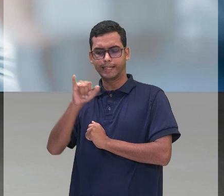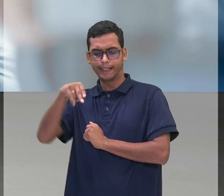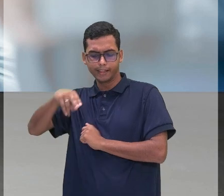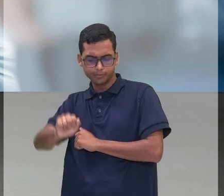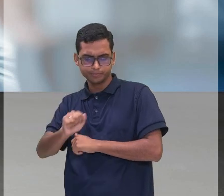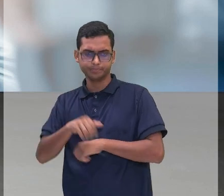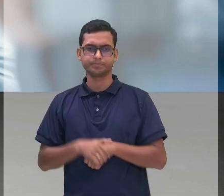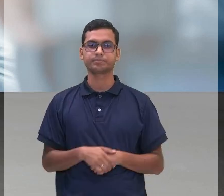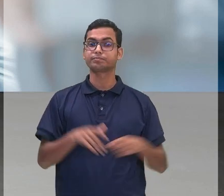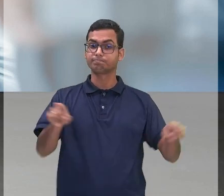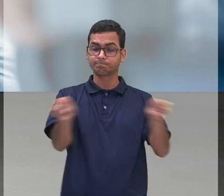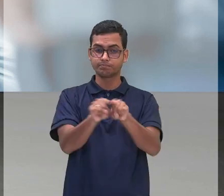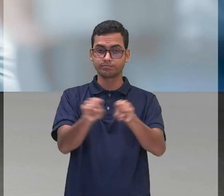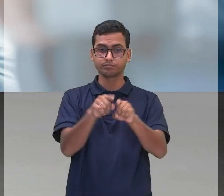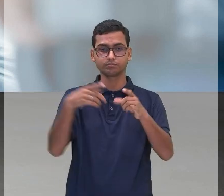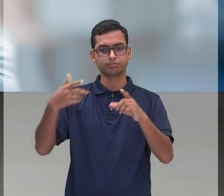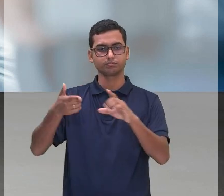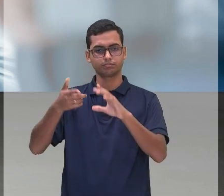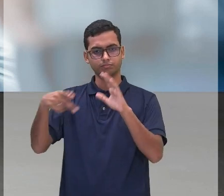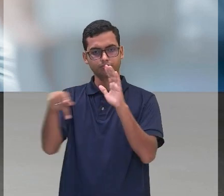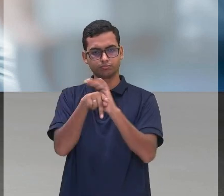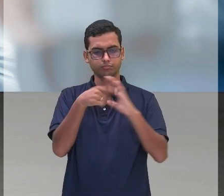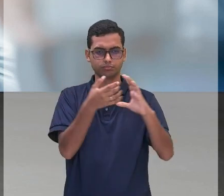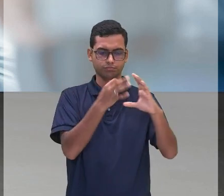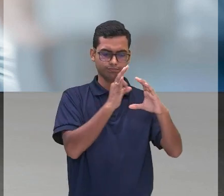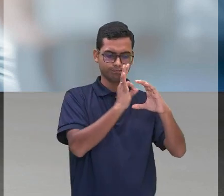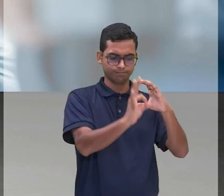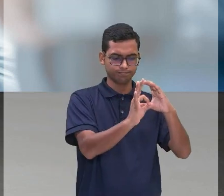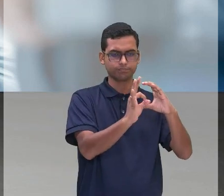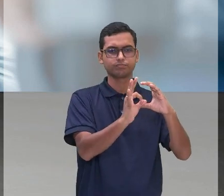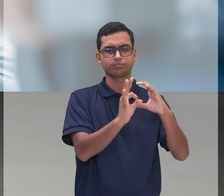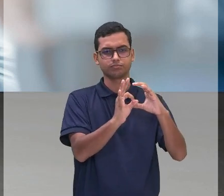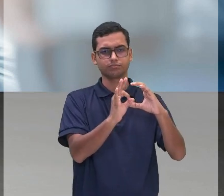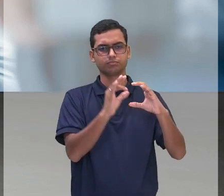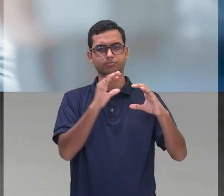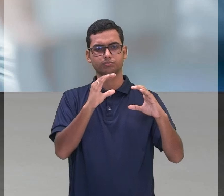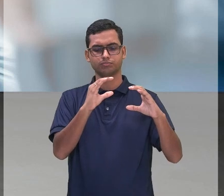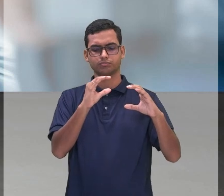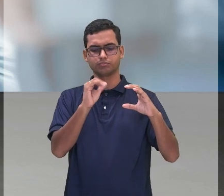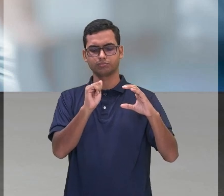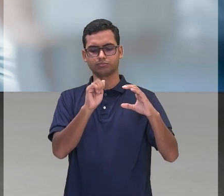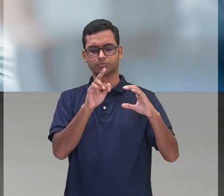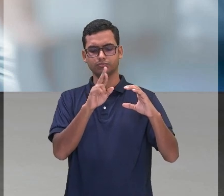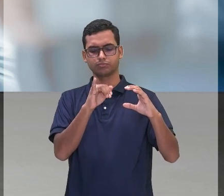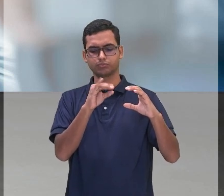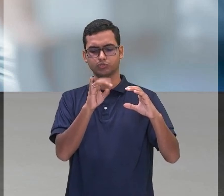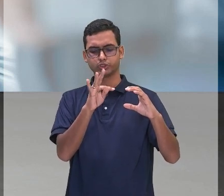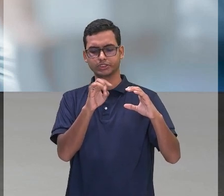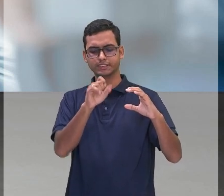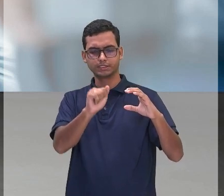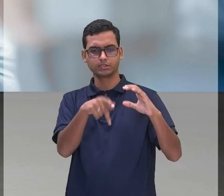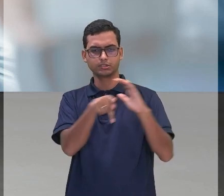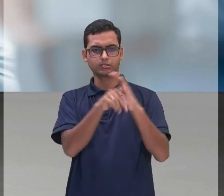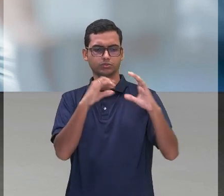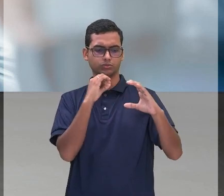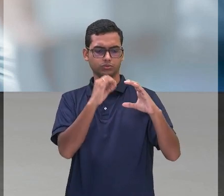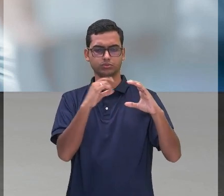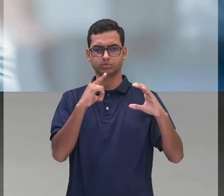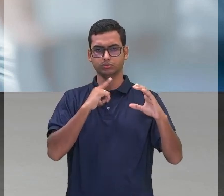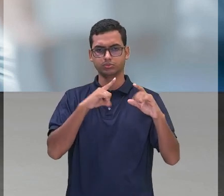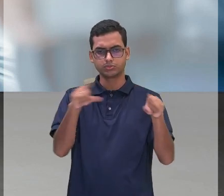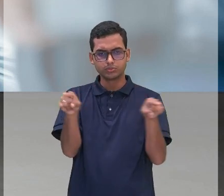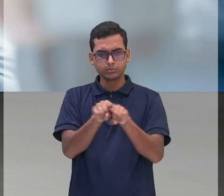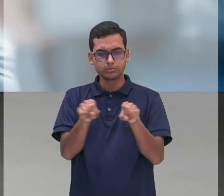fala, ela apresenta a carioteca. O que significa carioteca? Aquele núcleo definido, como, por exemplo, a